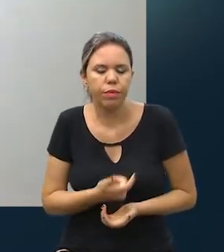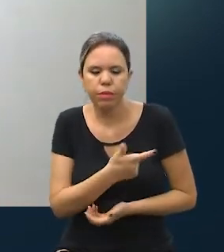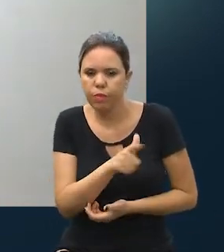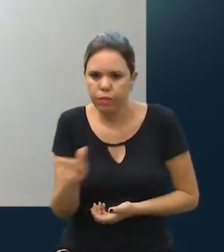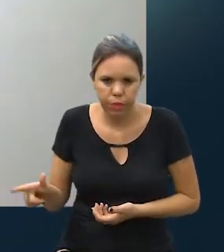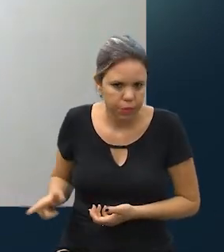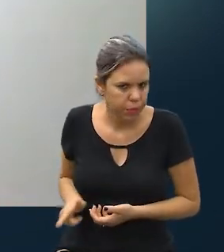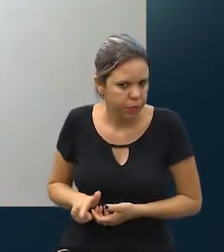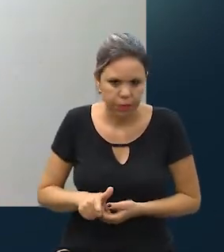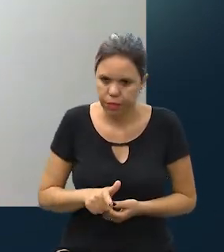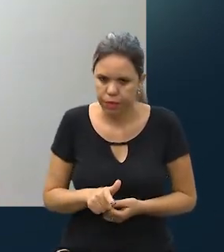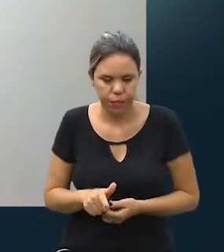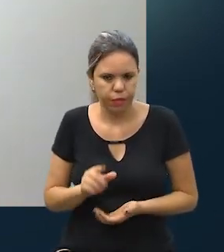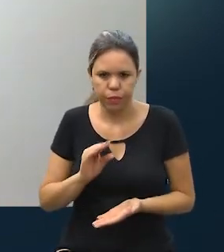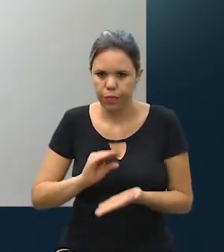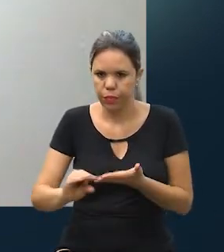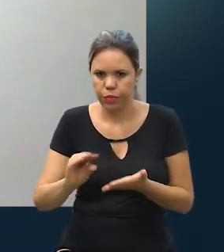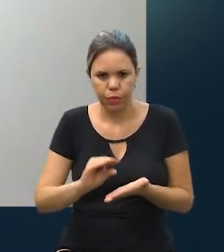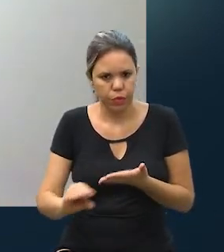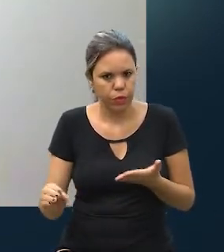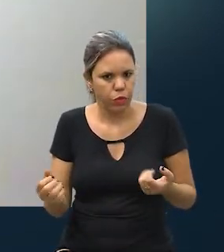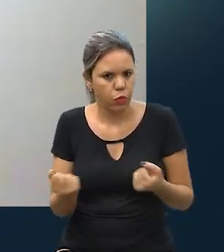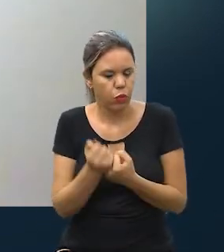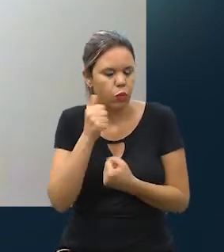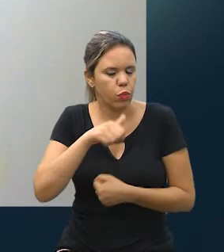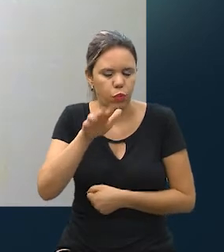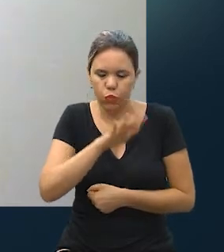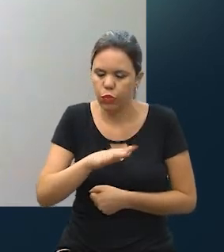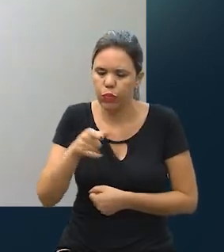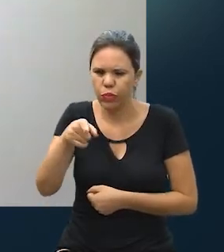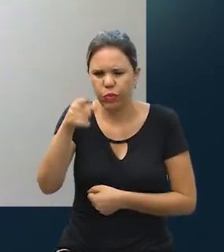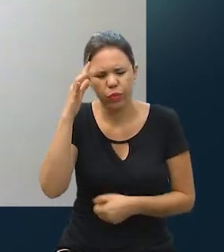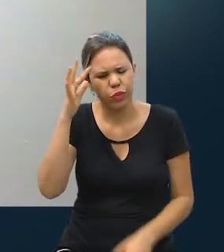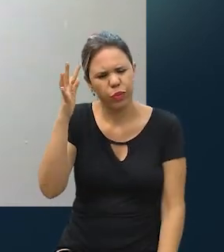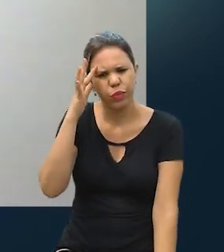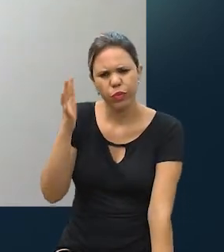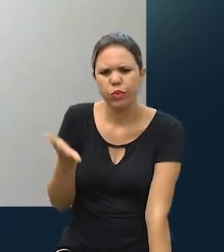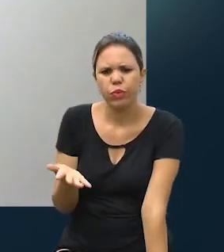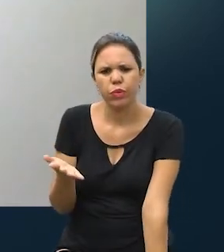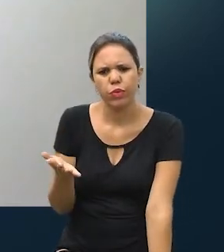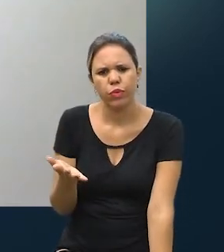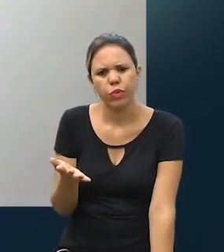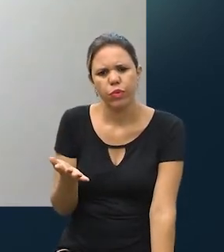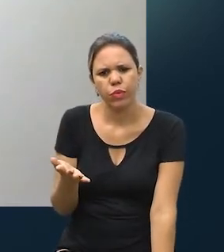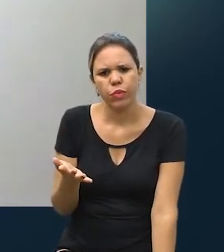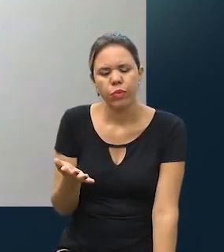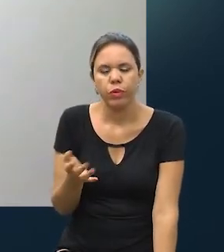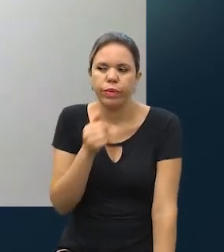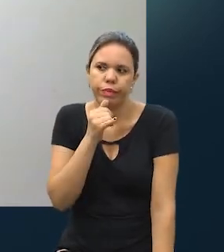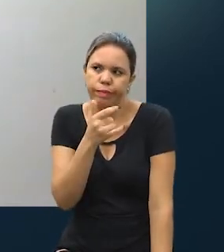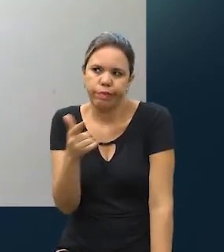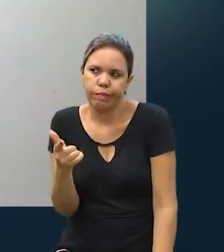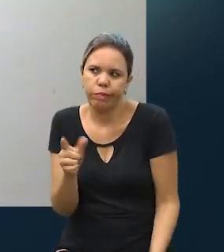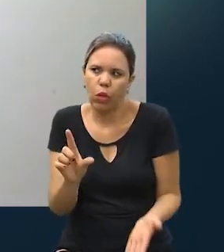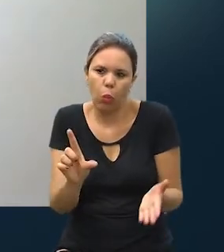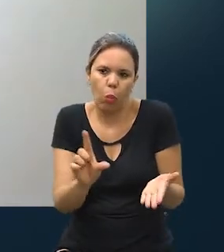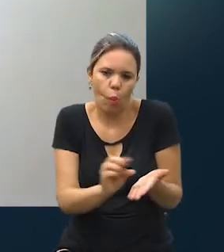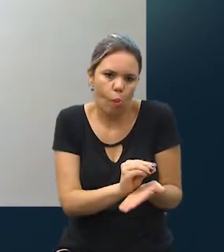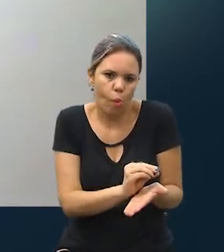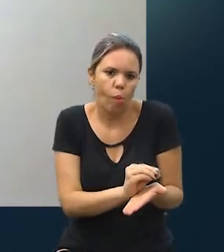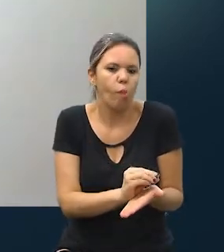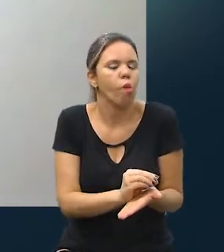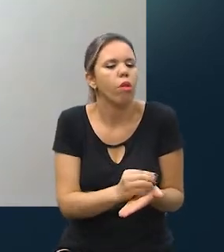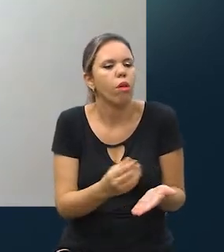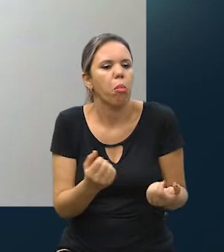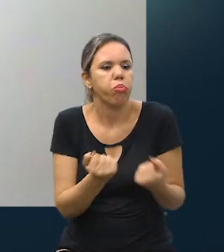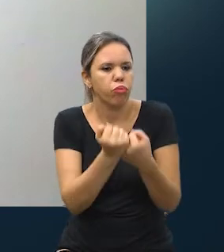tem investidor investindo em mulher. Agora, você imagina, assim, não é que não tenha, um percentual de